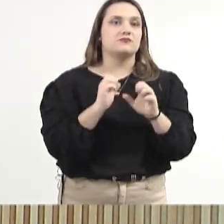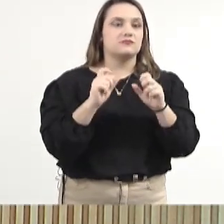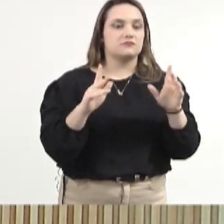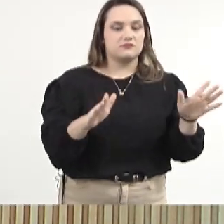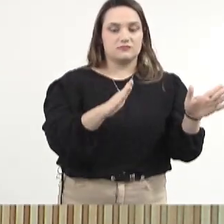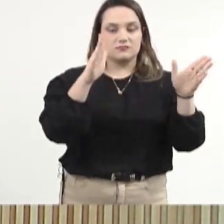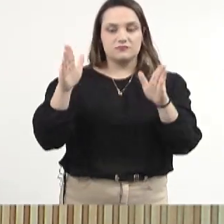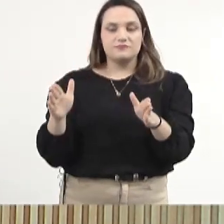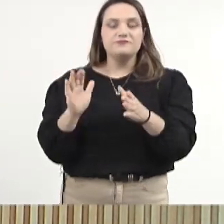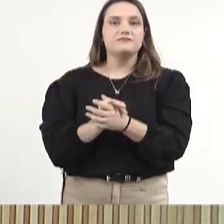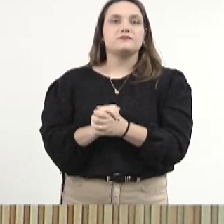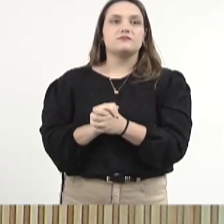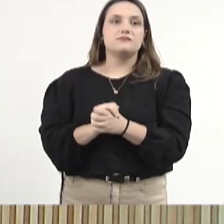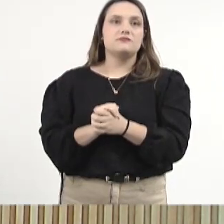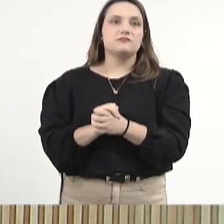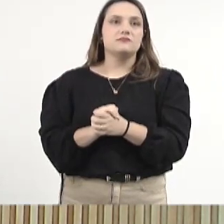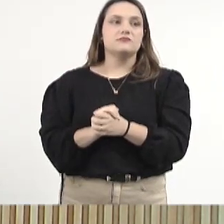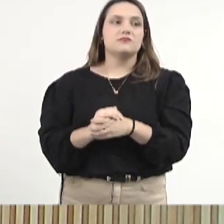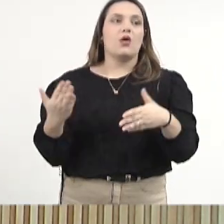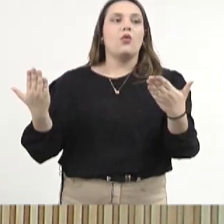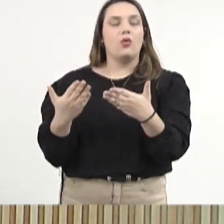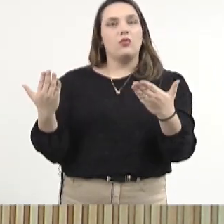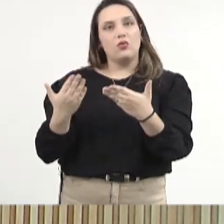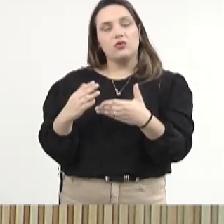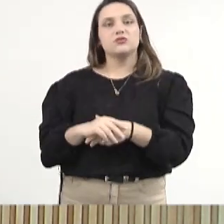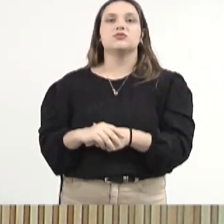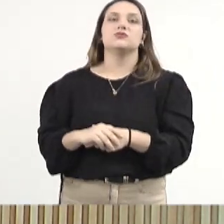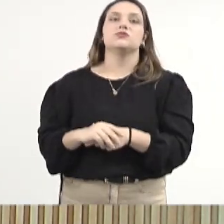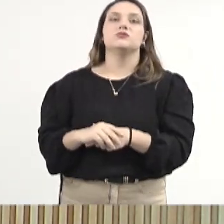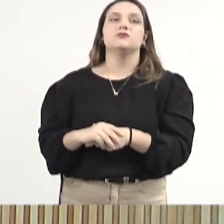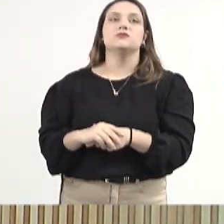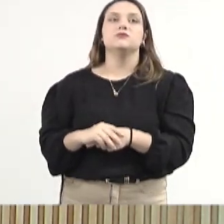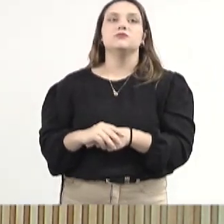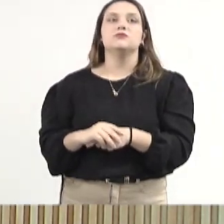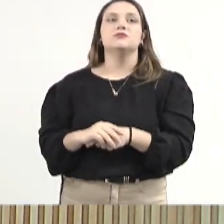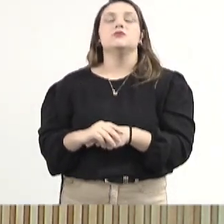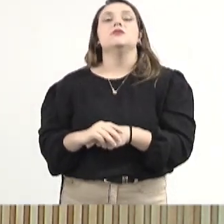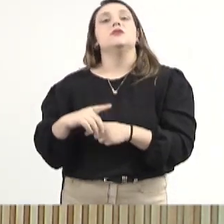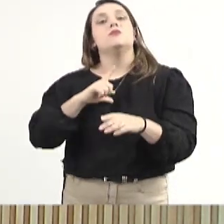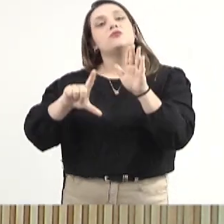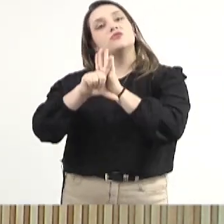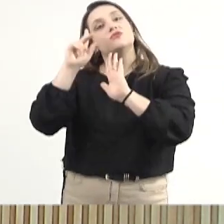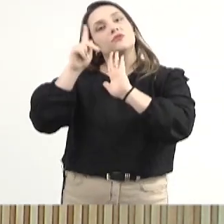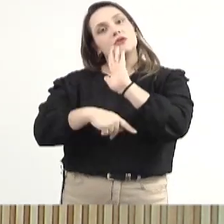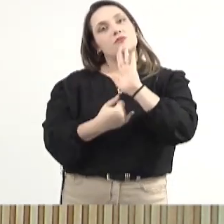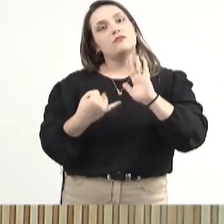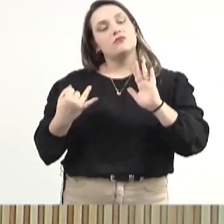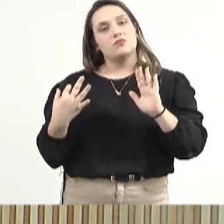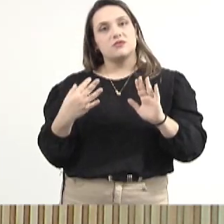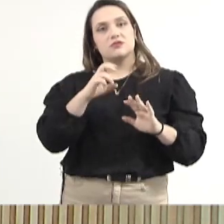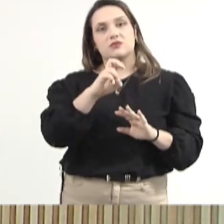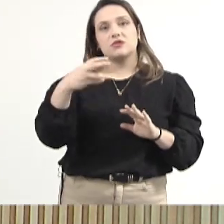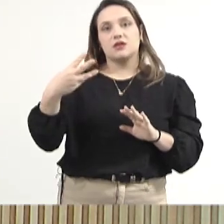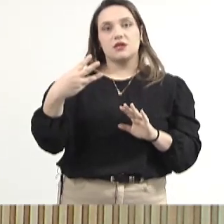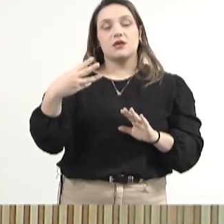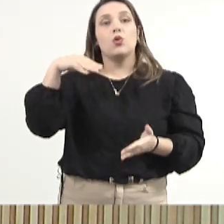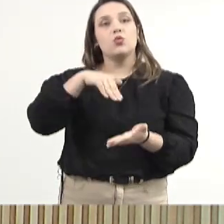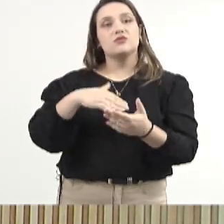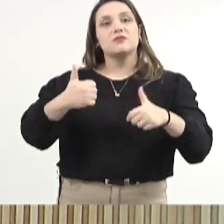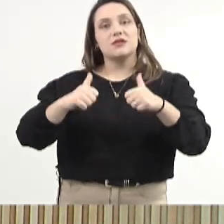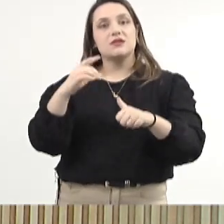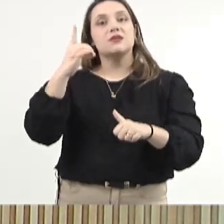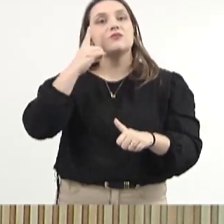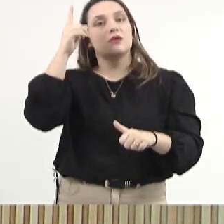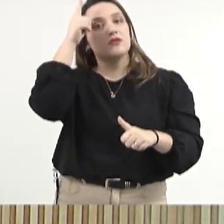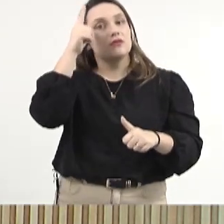próximo projeto, também votado hoje pelos deputados. Projeto de lei de número 53 do deputado Lidio Lopes, hoje sim votado em redação final,